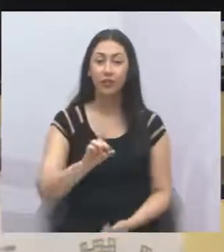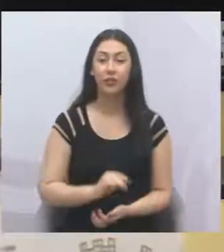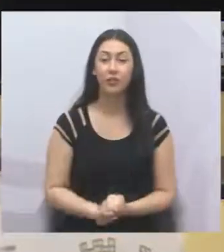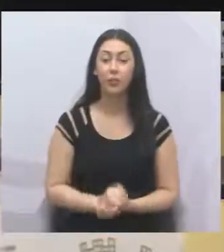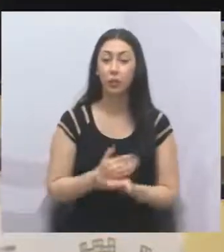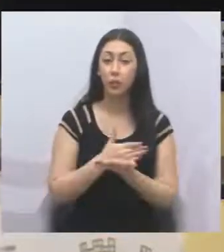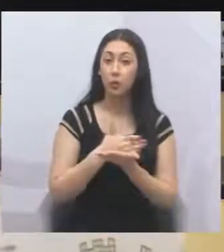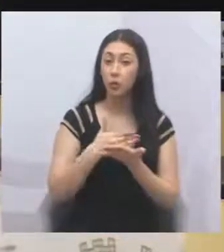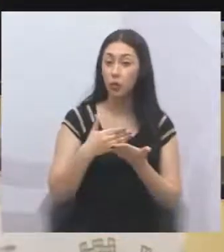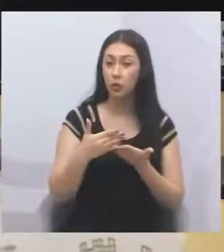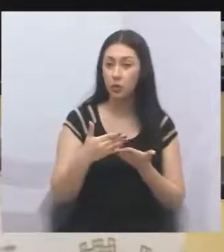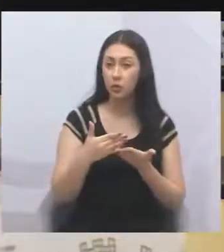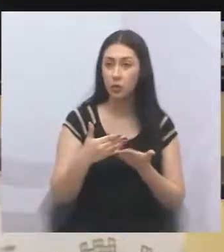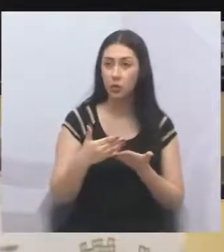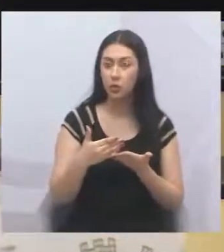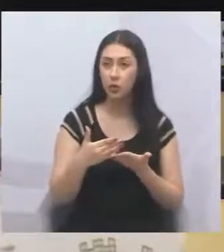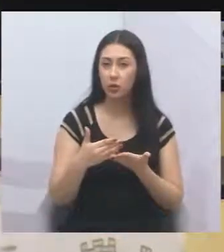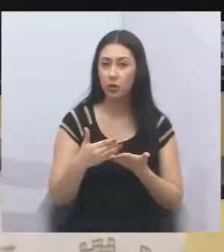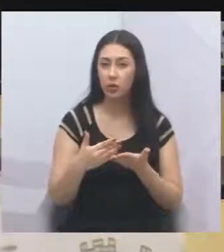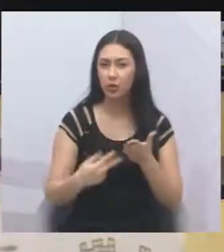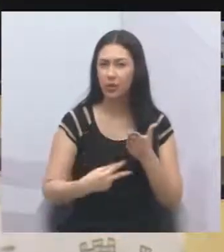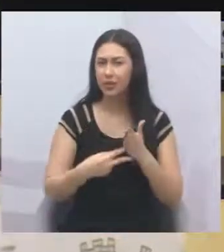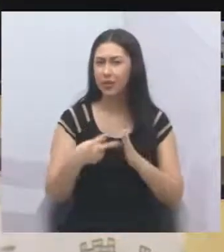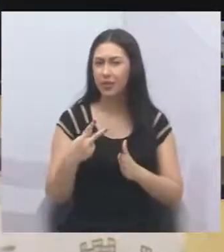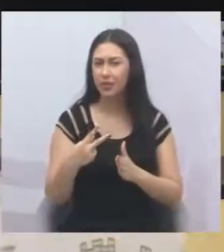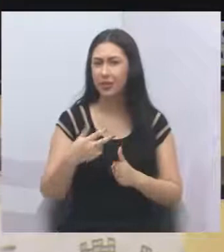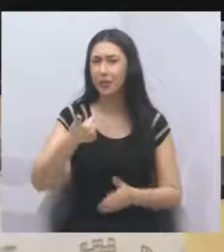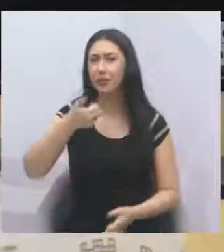início previsto para a segunda quinzena de outubro.